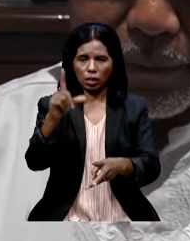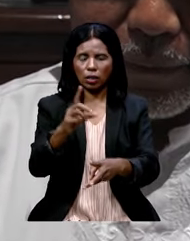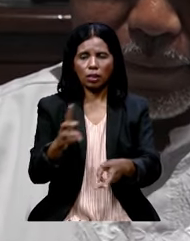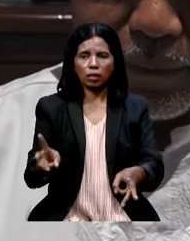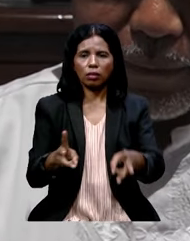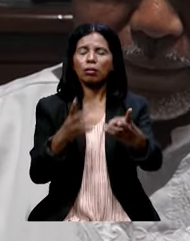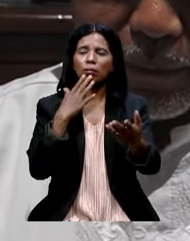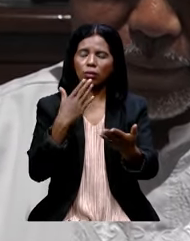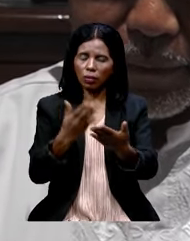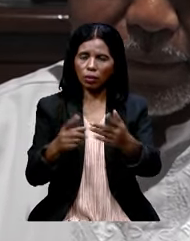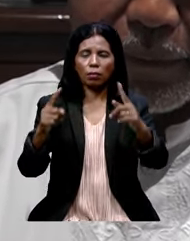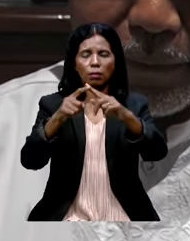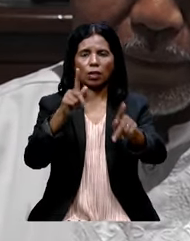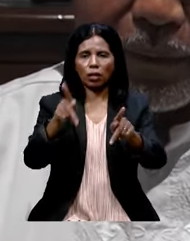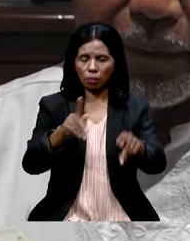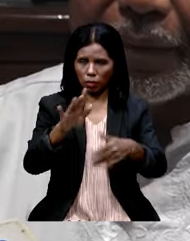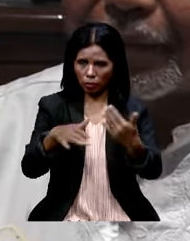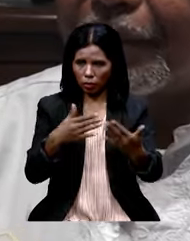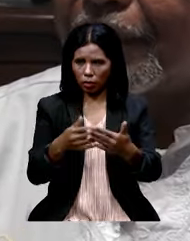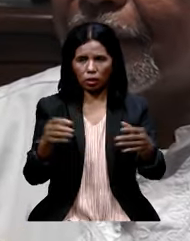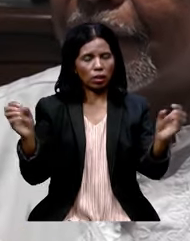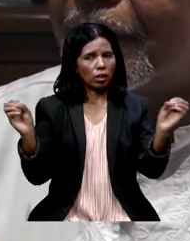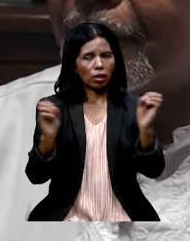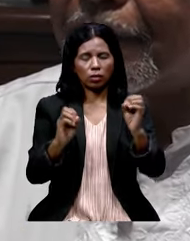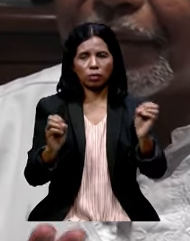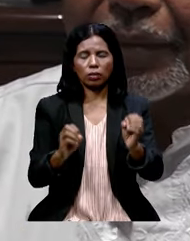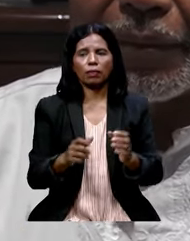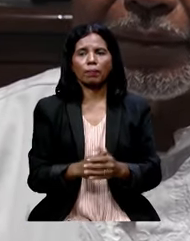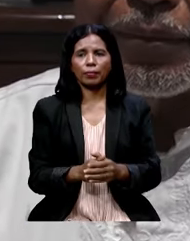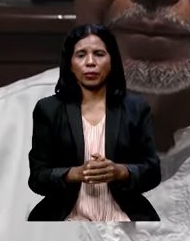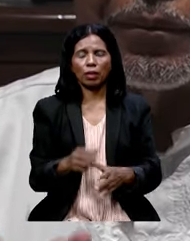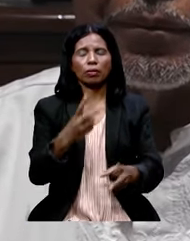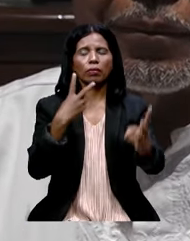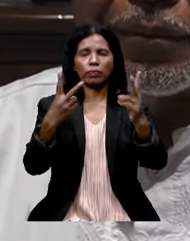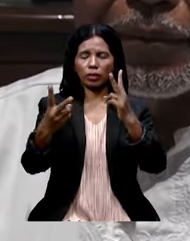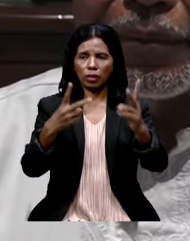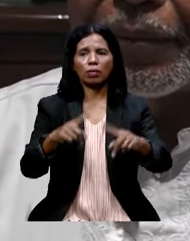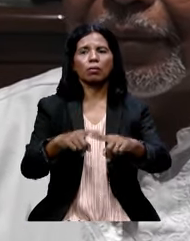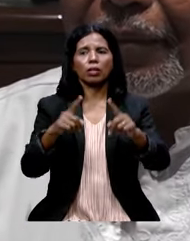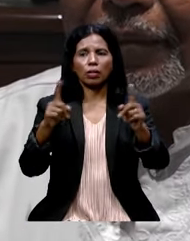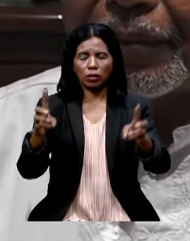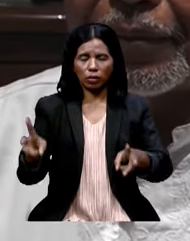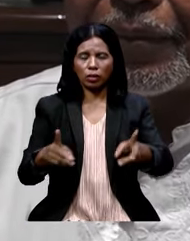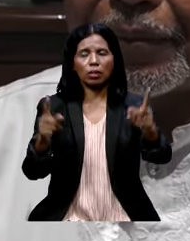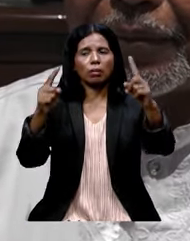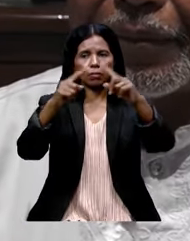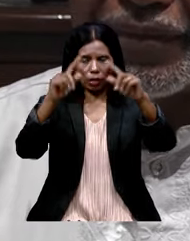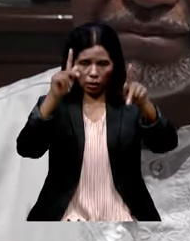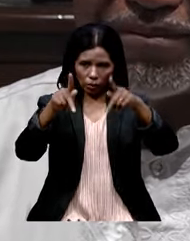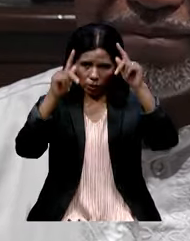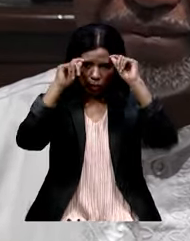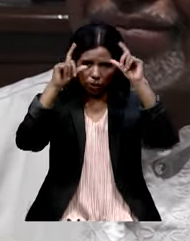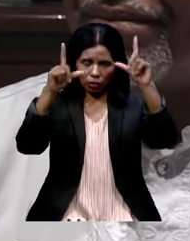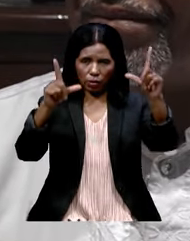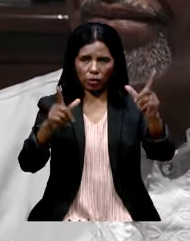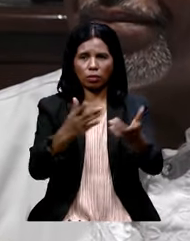que fica para o povo. Não é apenas, a ocasião é a visita, mas a estrada é para Timor. Se